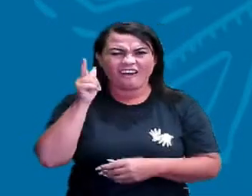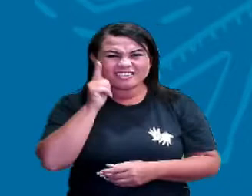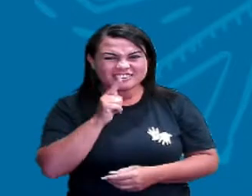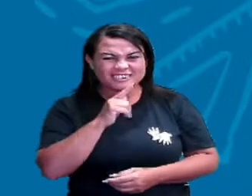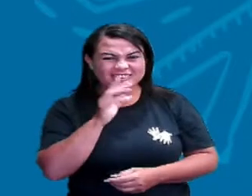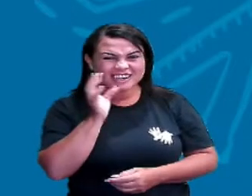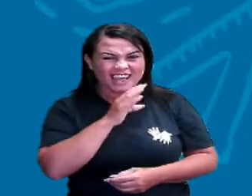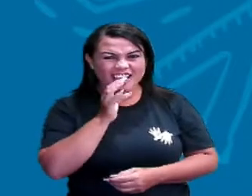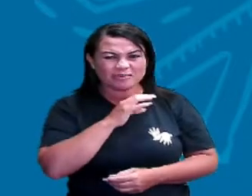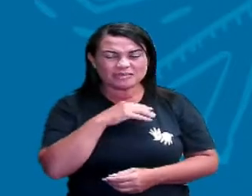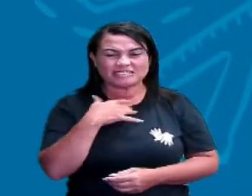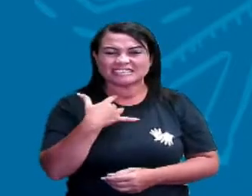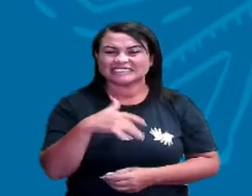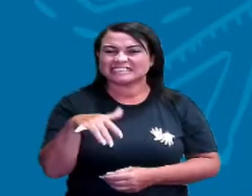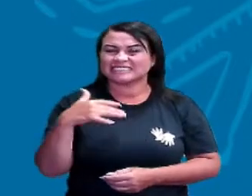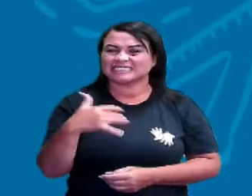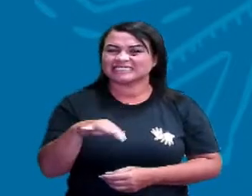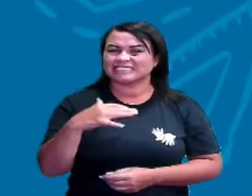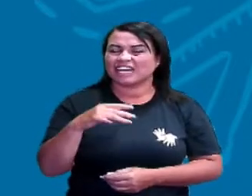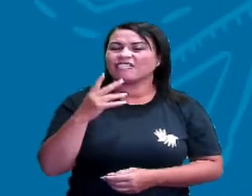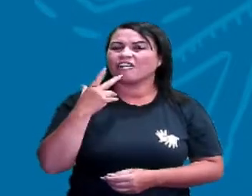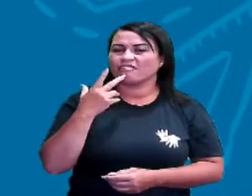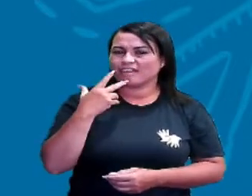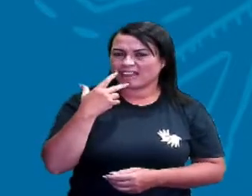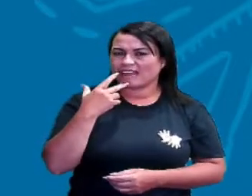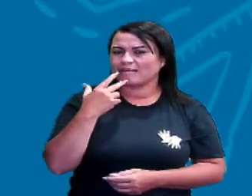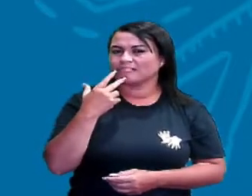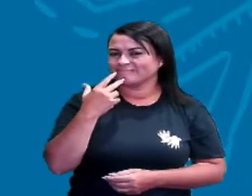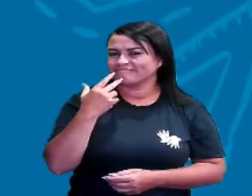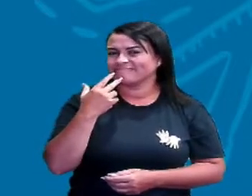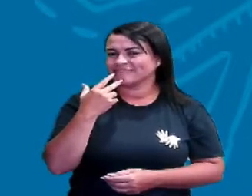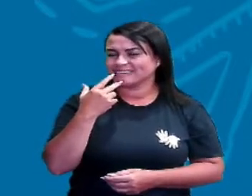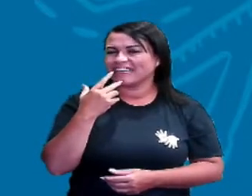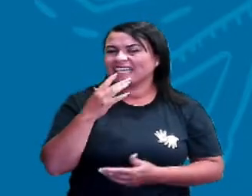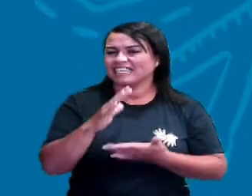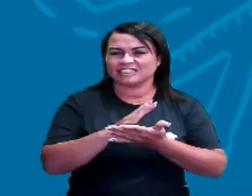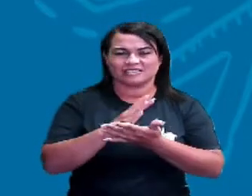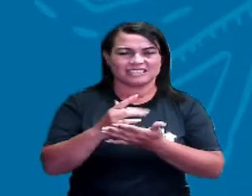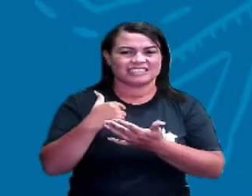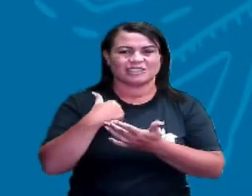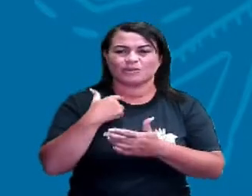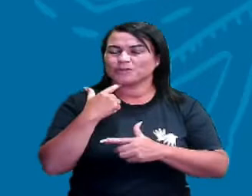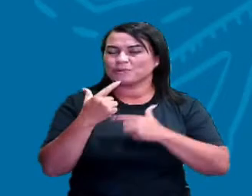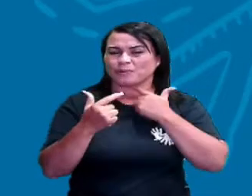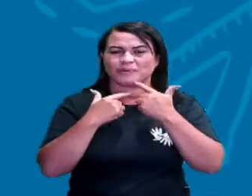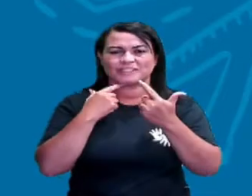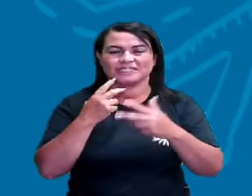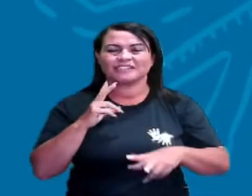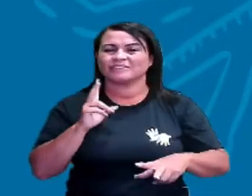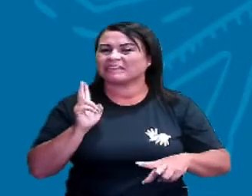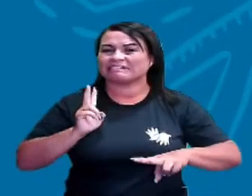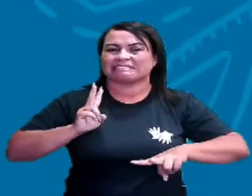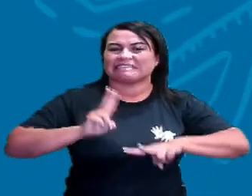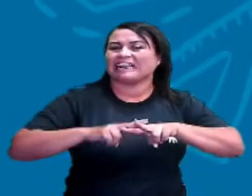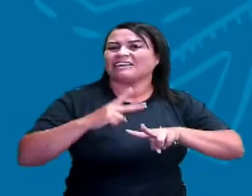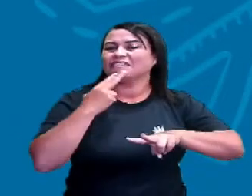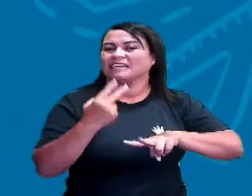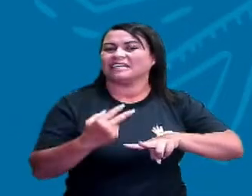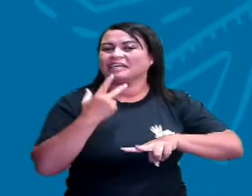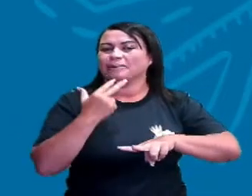rápido? Olha, eu vou ser sincera, viu? Confesso que às vezes, dá uma enrolada aqui na minha